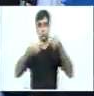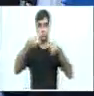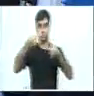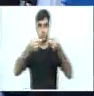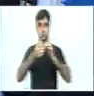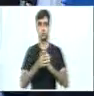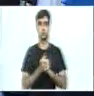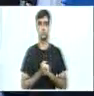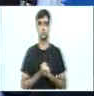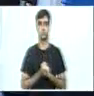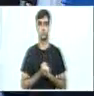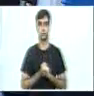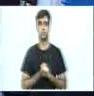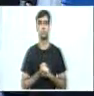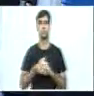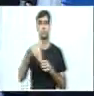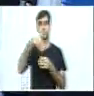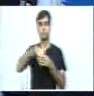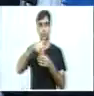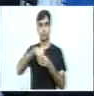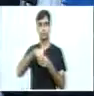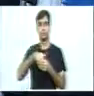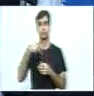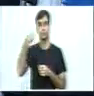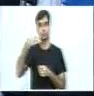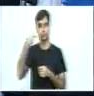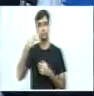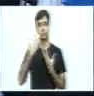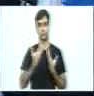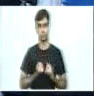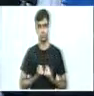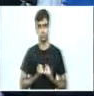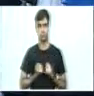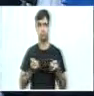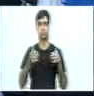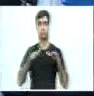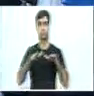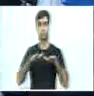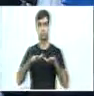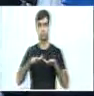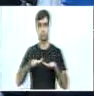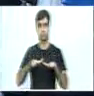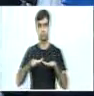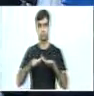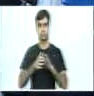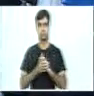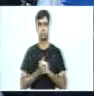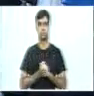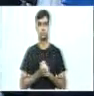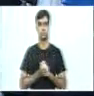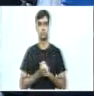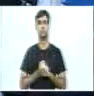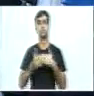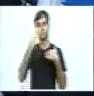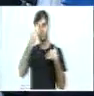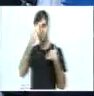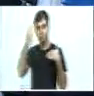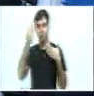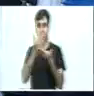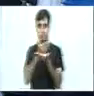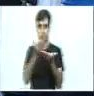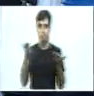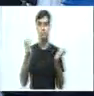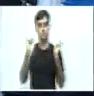discussão, em votação. Vereadores favoráveis, permaneçam como se encontram. Quero agradecer aí